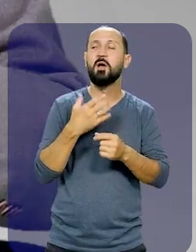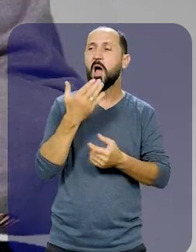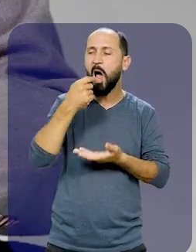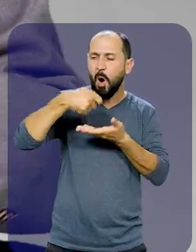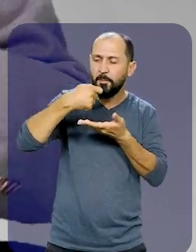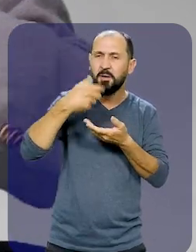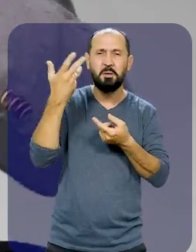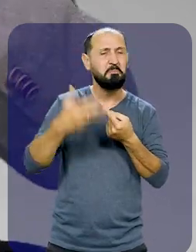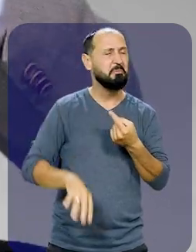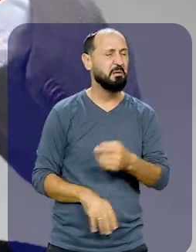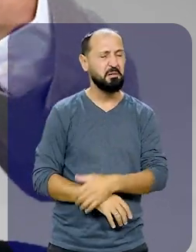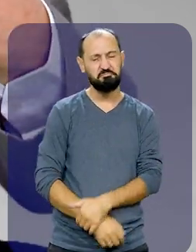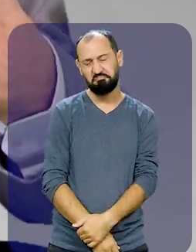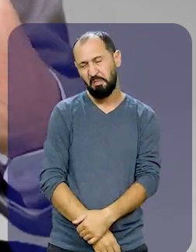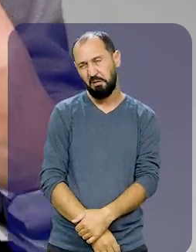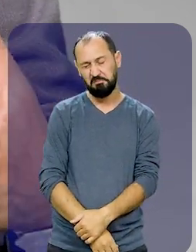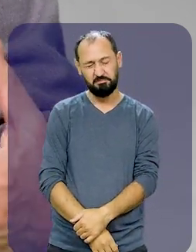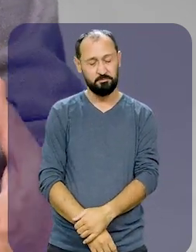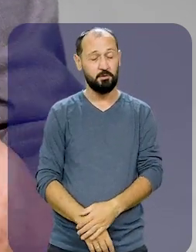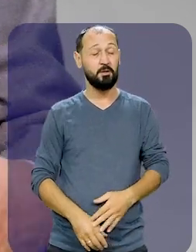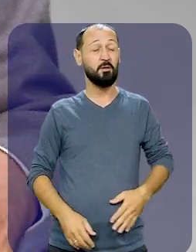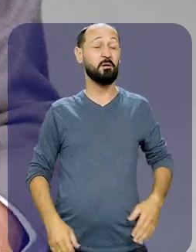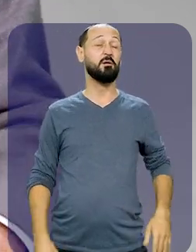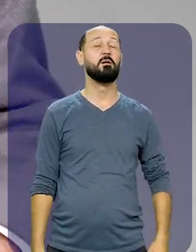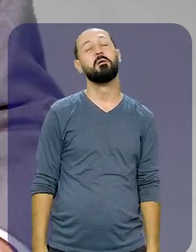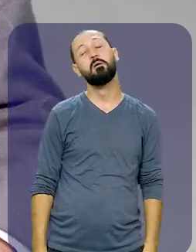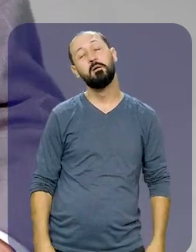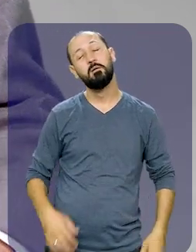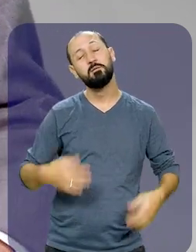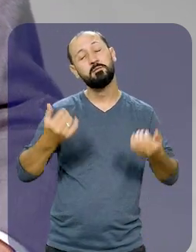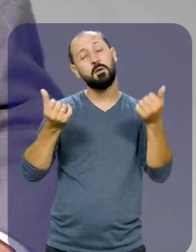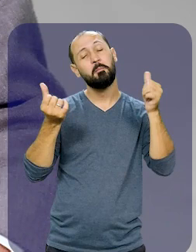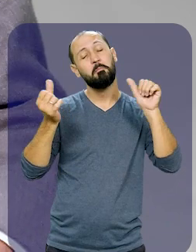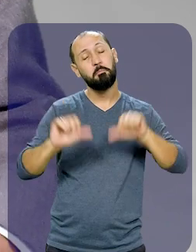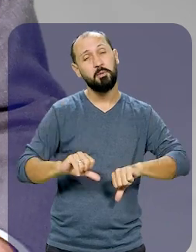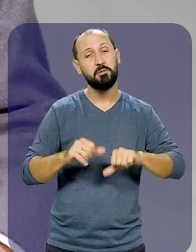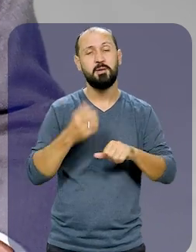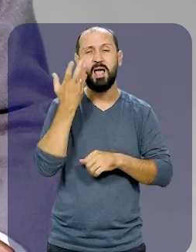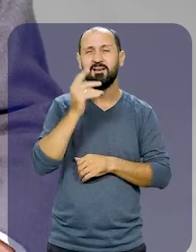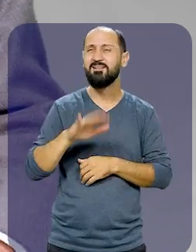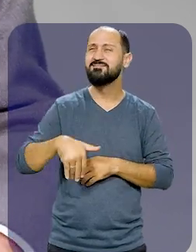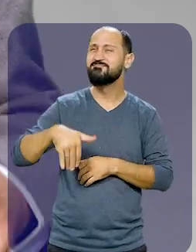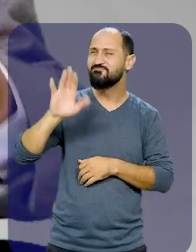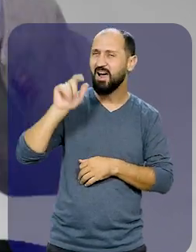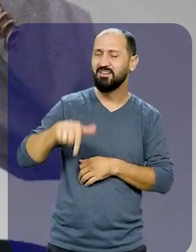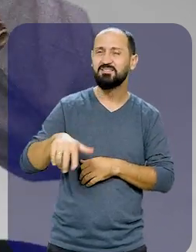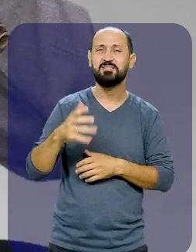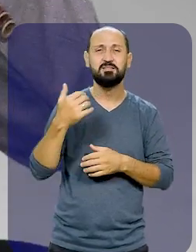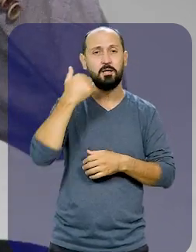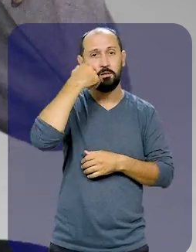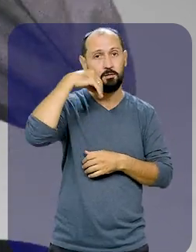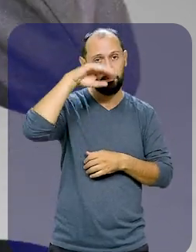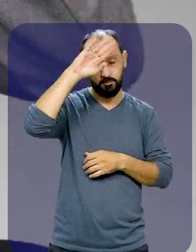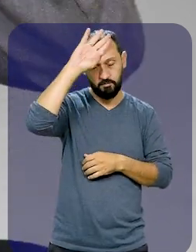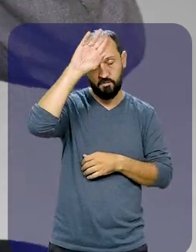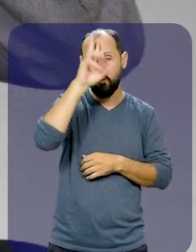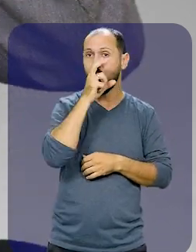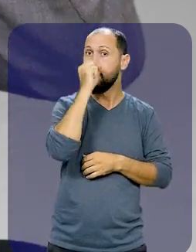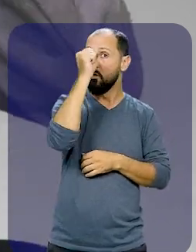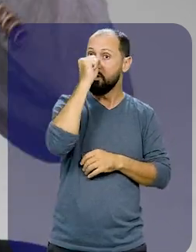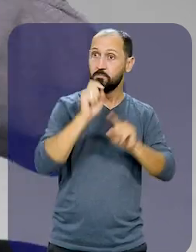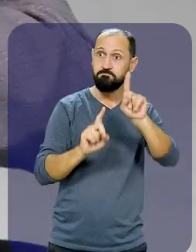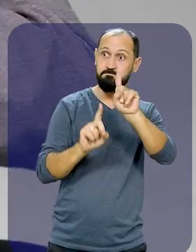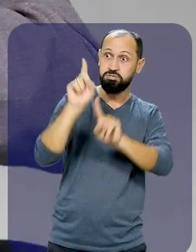o apetite, ele fica prostrado, desanimadinho, principalmente criança, febre começa a